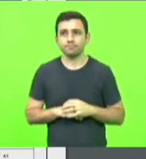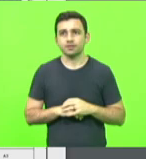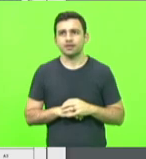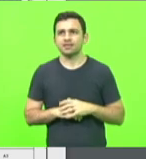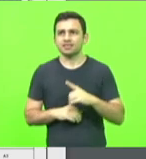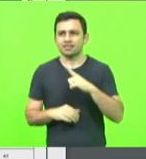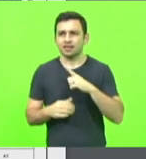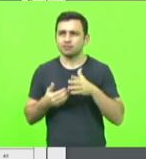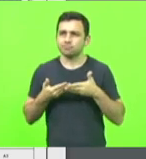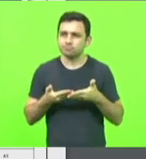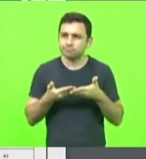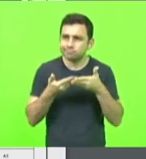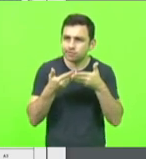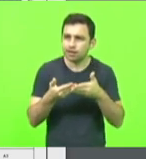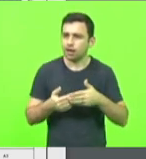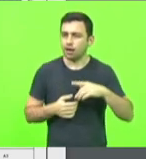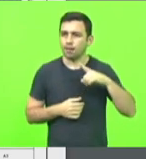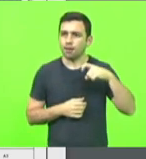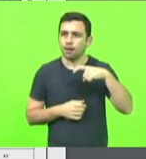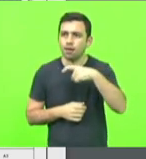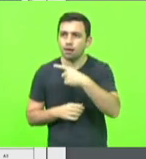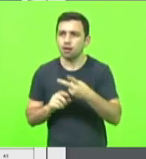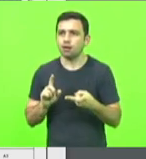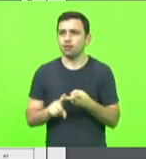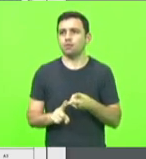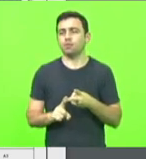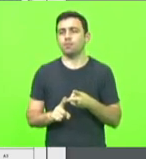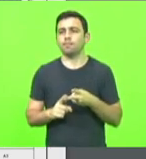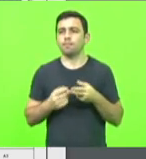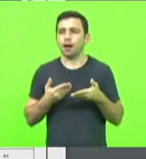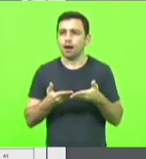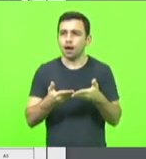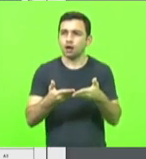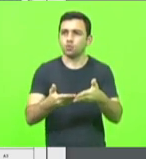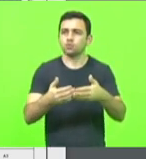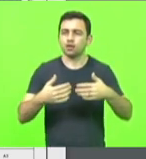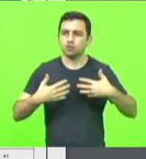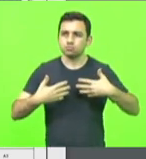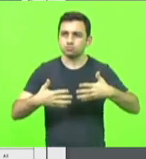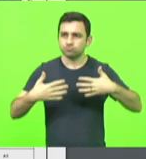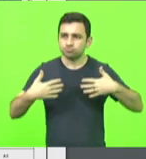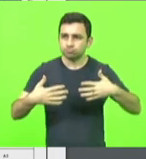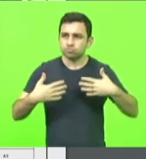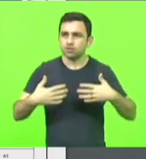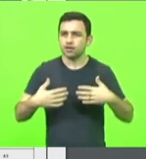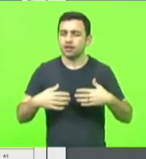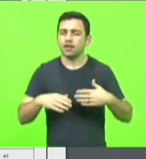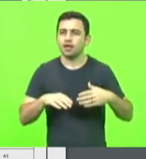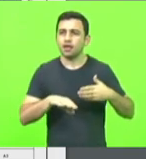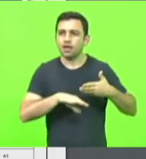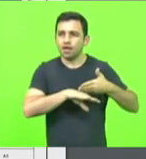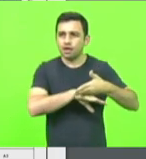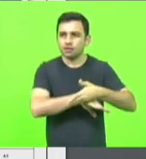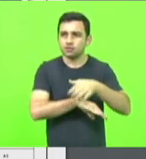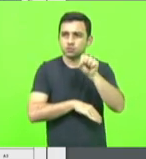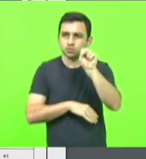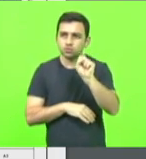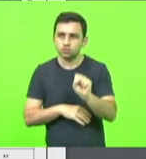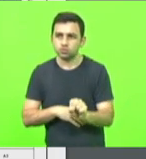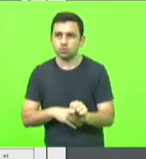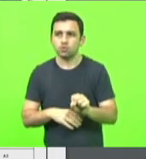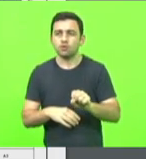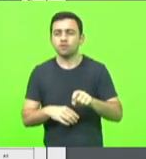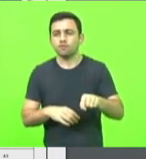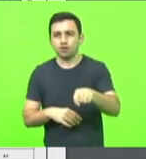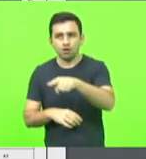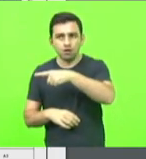os camaroeiros, os barcos de arrasto que saem, eles têm que entrar pelo sul, atravessam para o norte e retornam para o